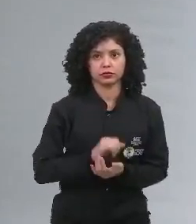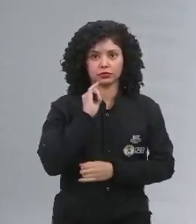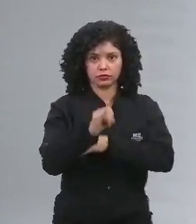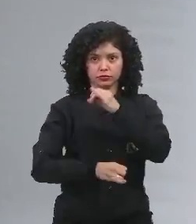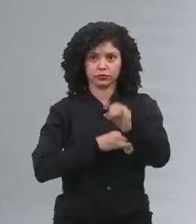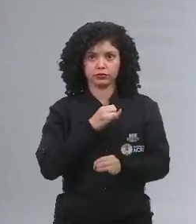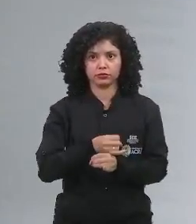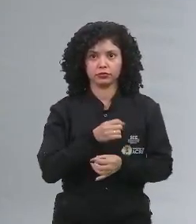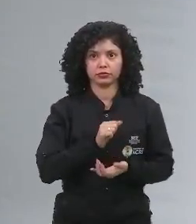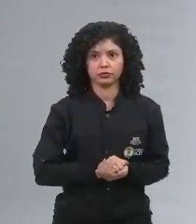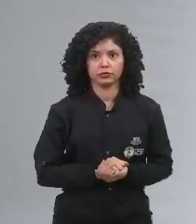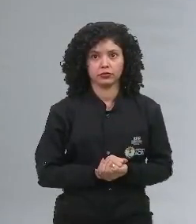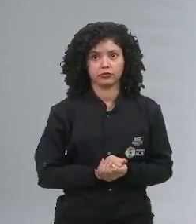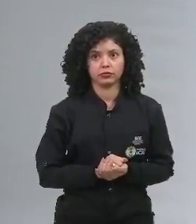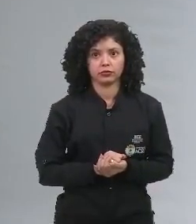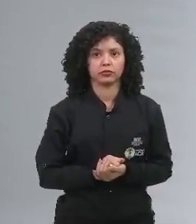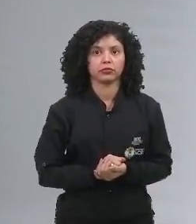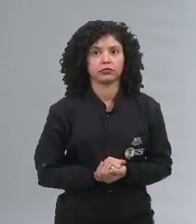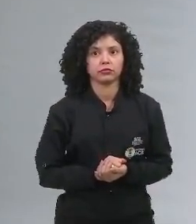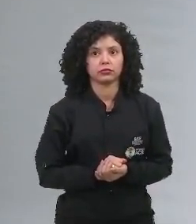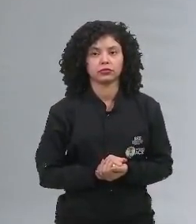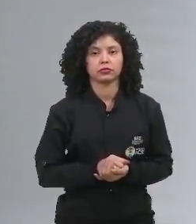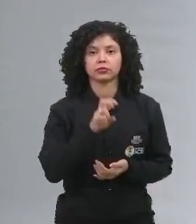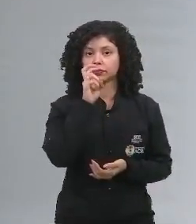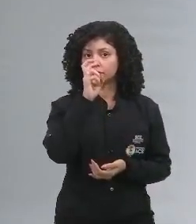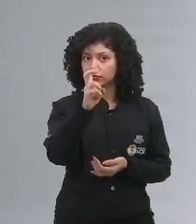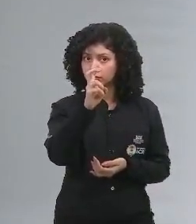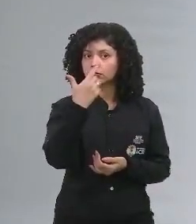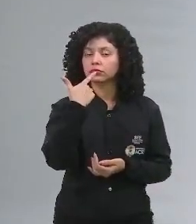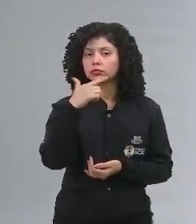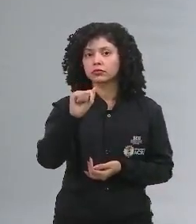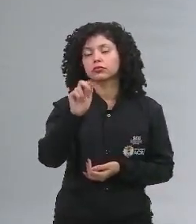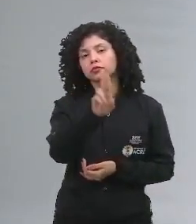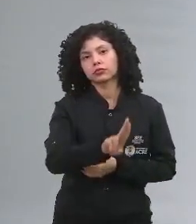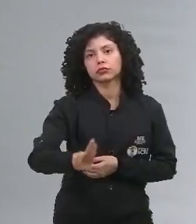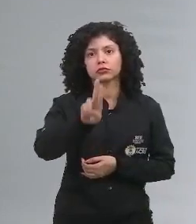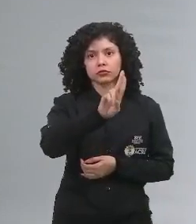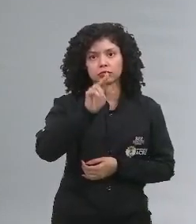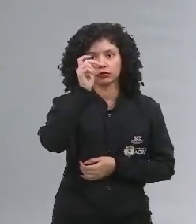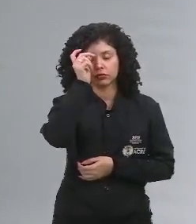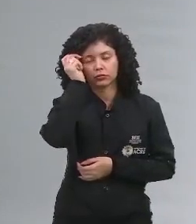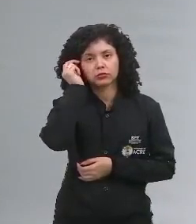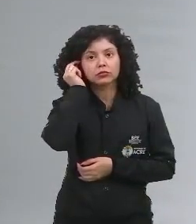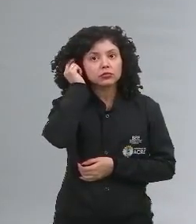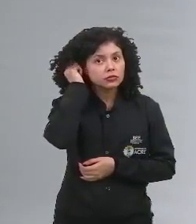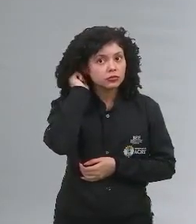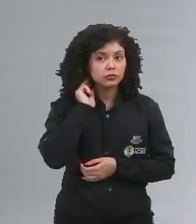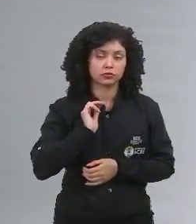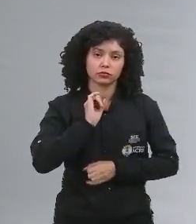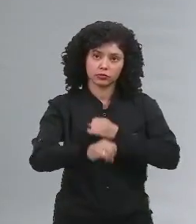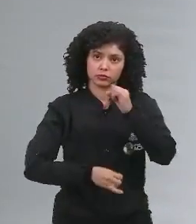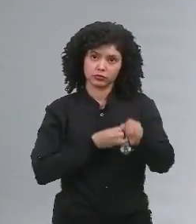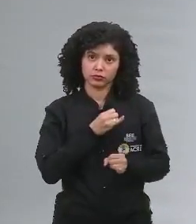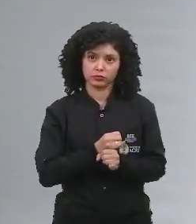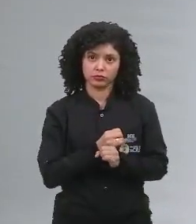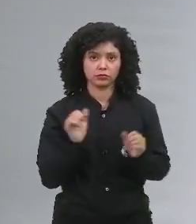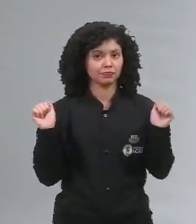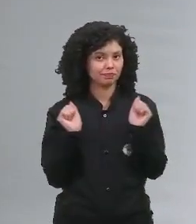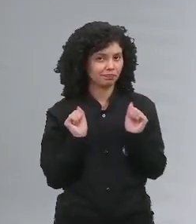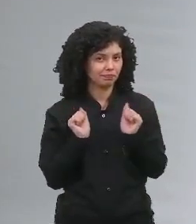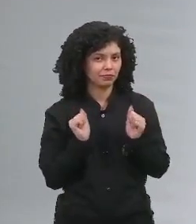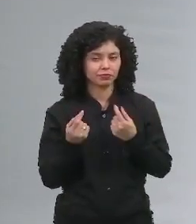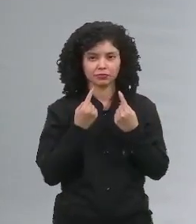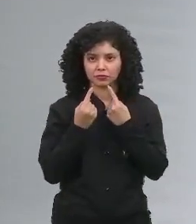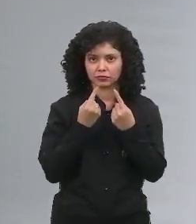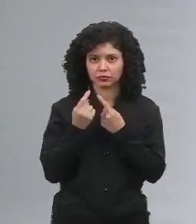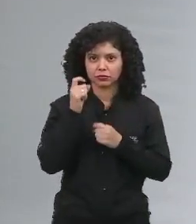internet? Na internet é a 5ª língua mais utilizada. Vocês sabem que nós adoramos a internet e adoramos nos